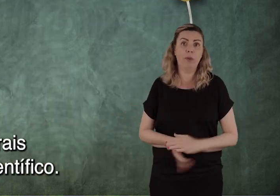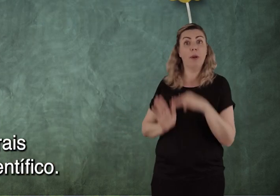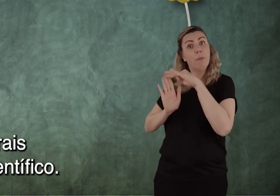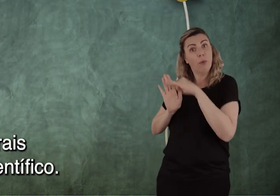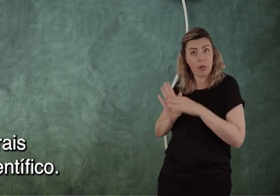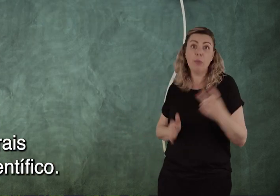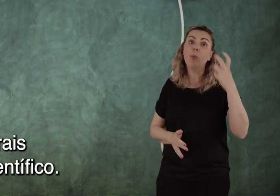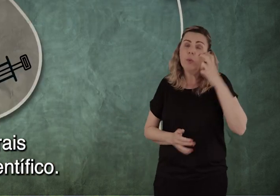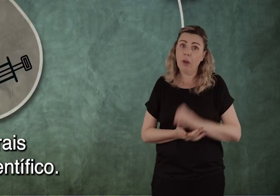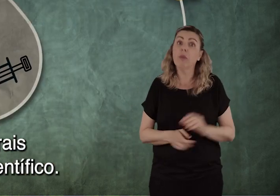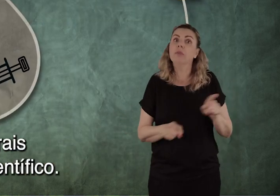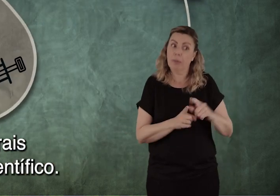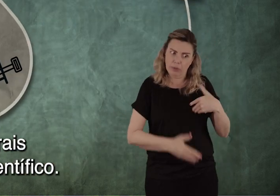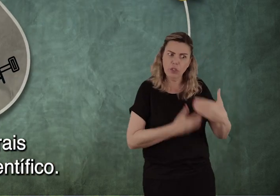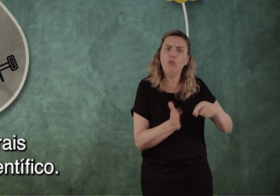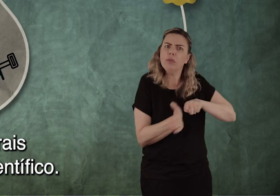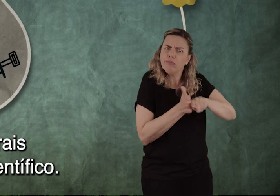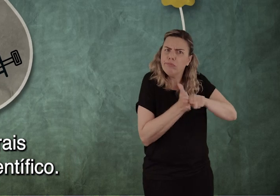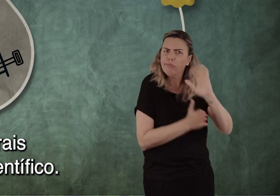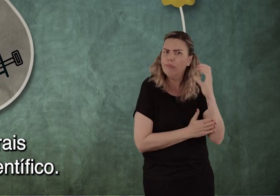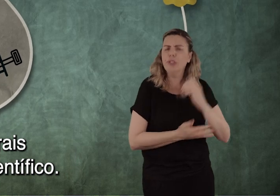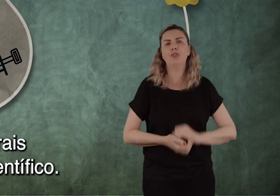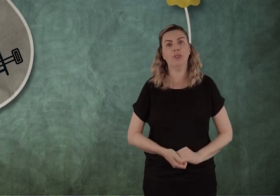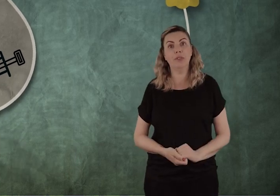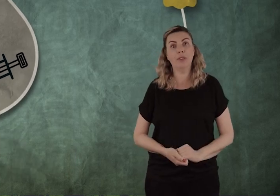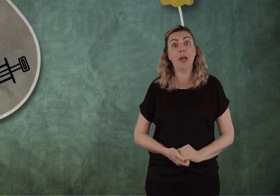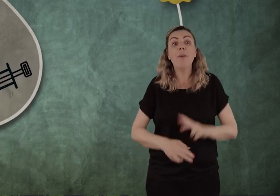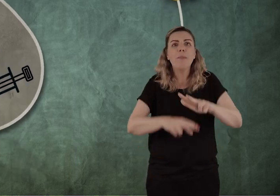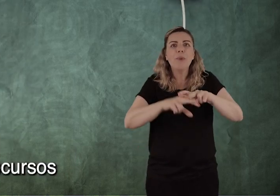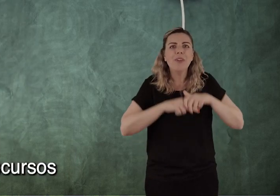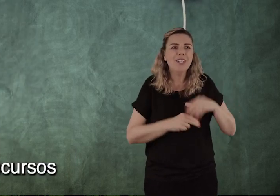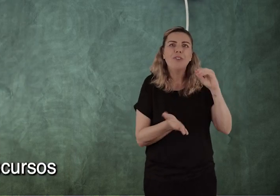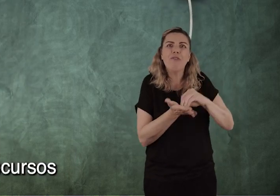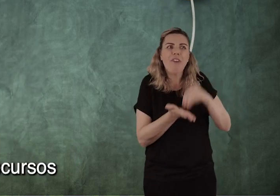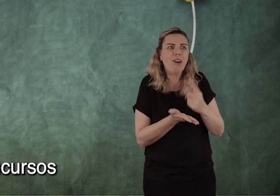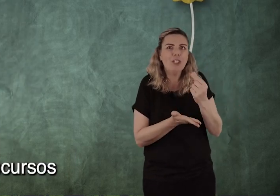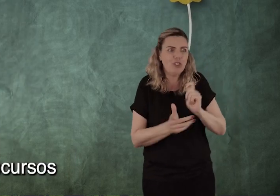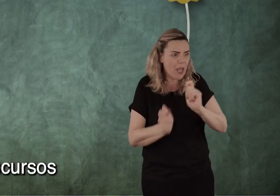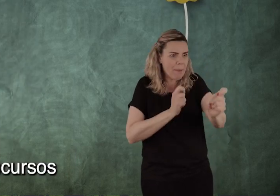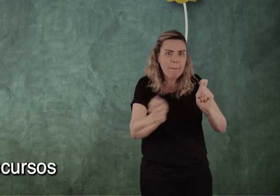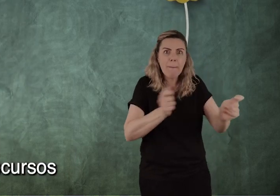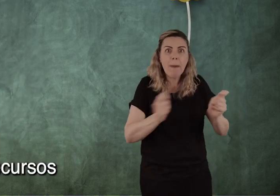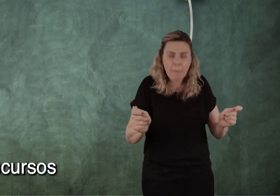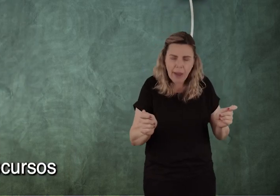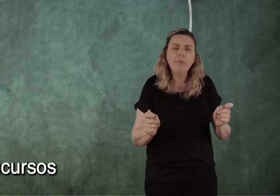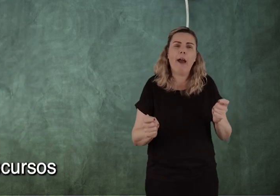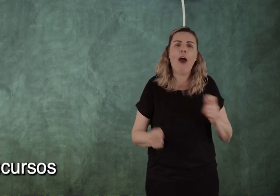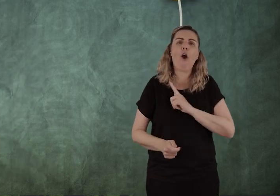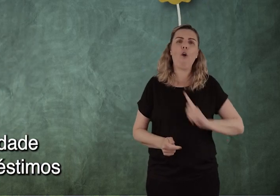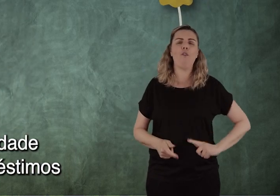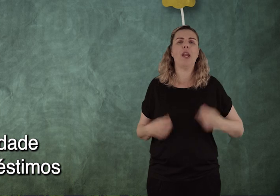pública, dos programas culturais e do desenvolvimento científico. O balão fica triste. Em função dessa insuficiência